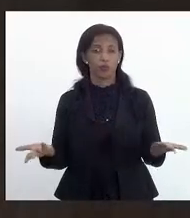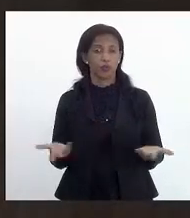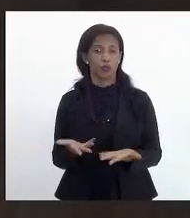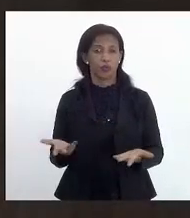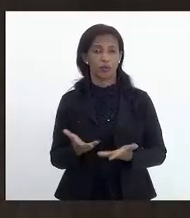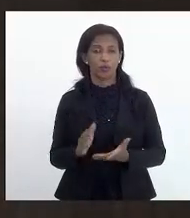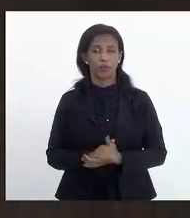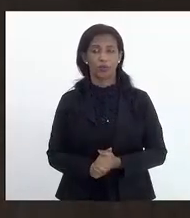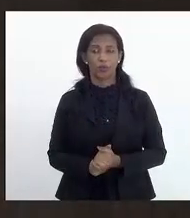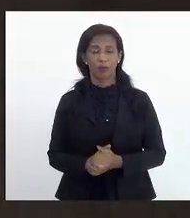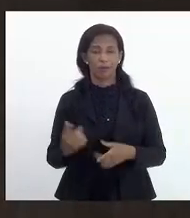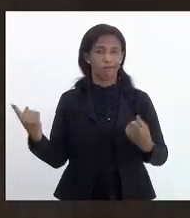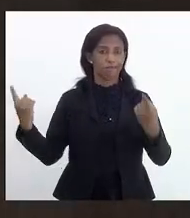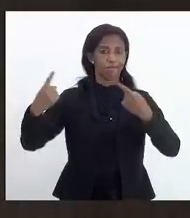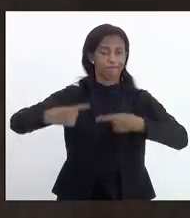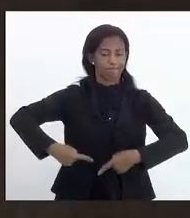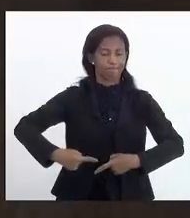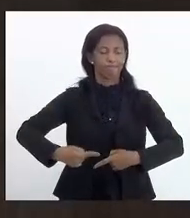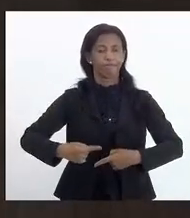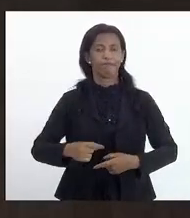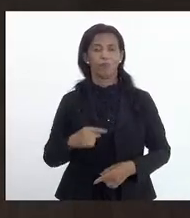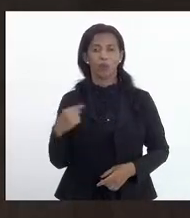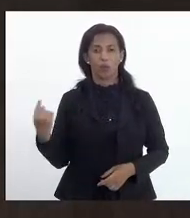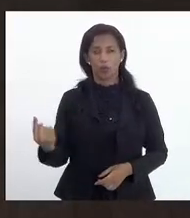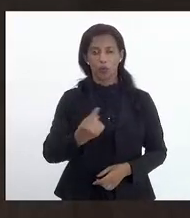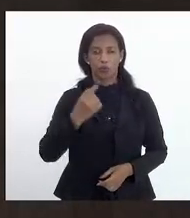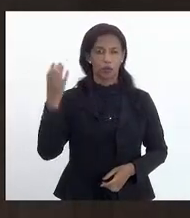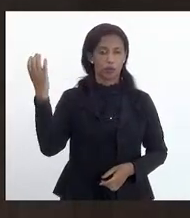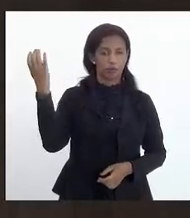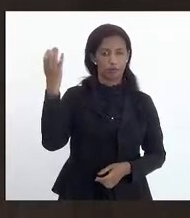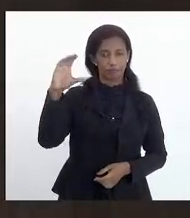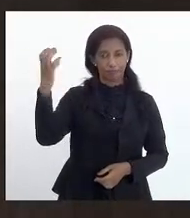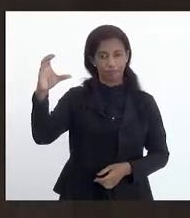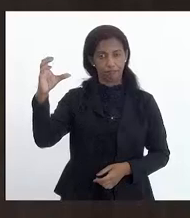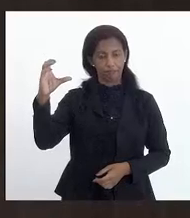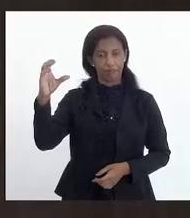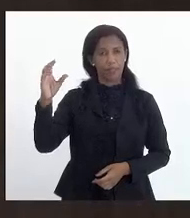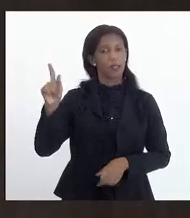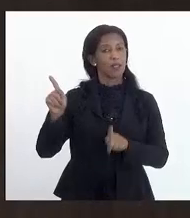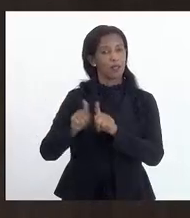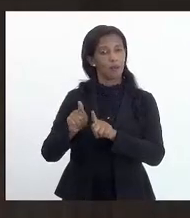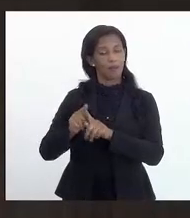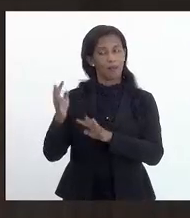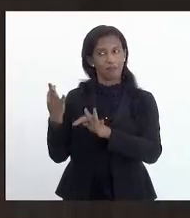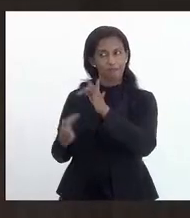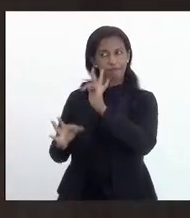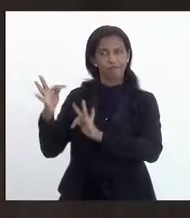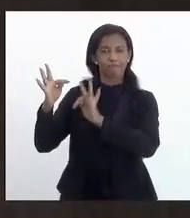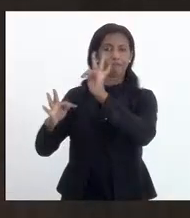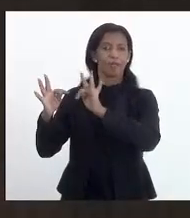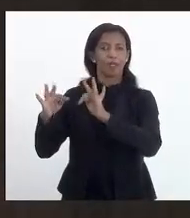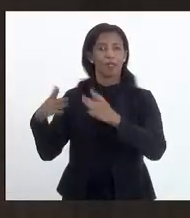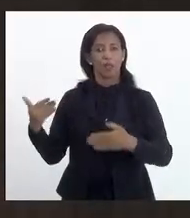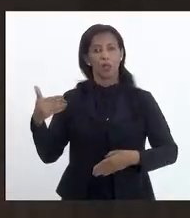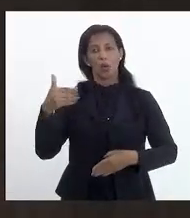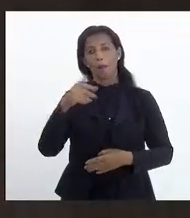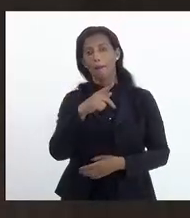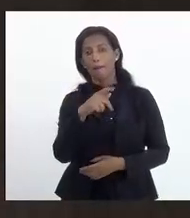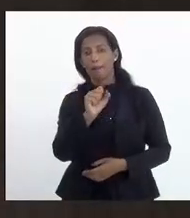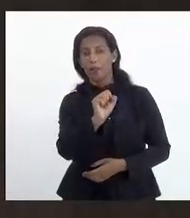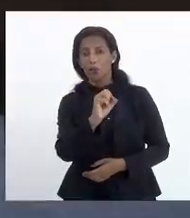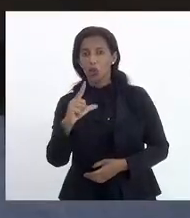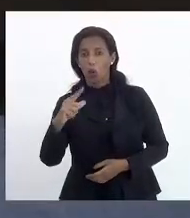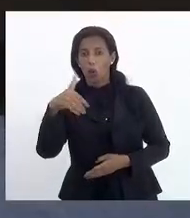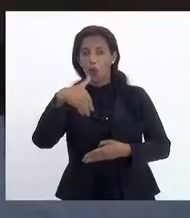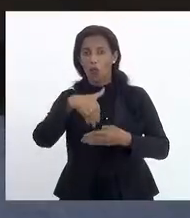hoje desafia aí os nossos cientistas e a nossa tecnologia. Então, o pessoal vota favorável, senhor